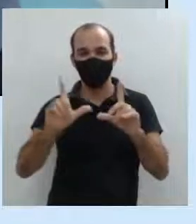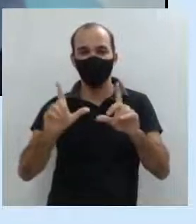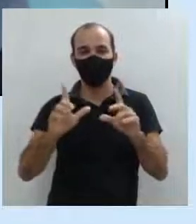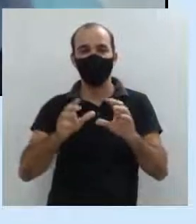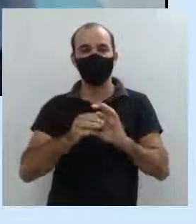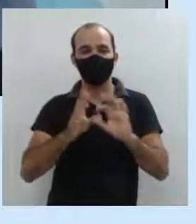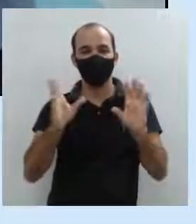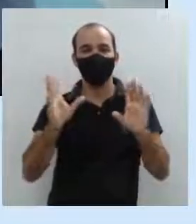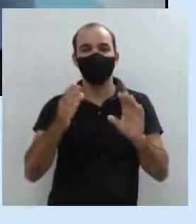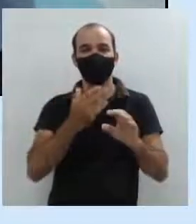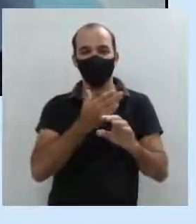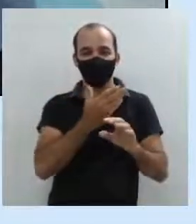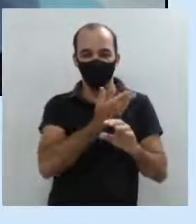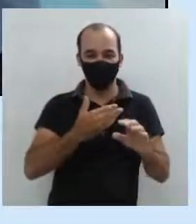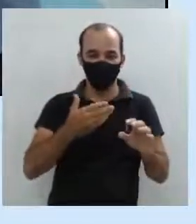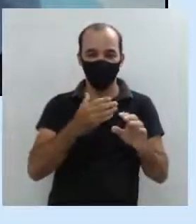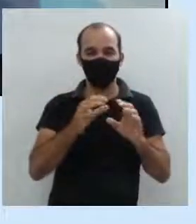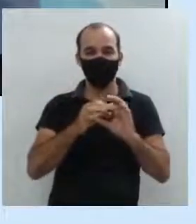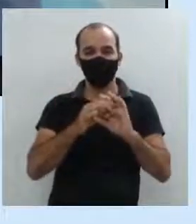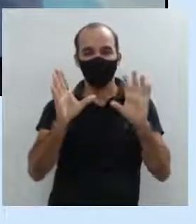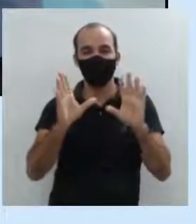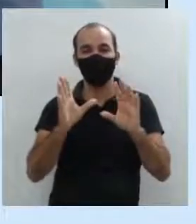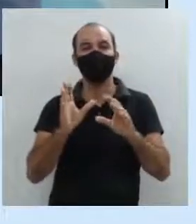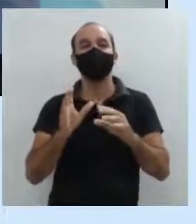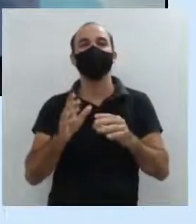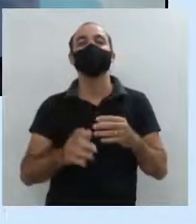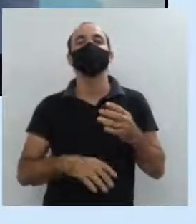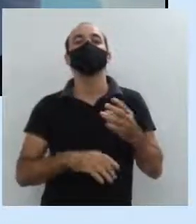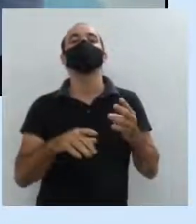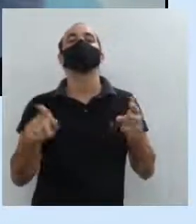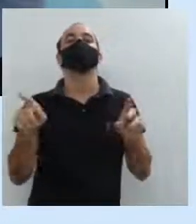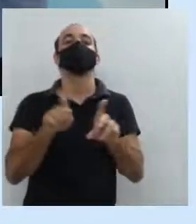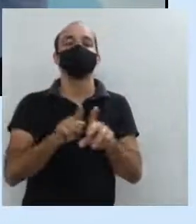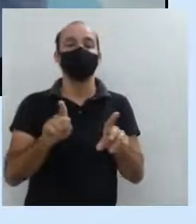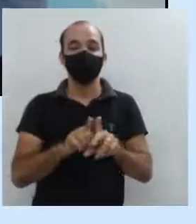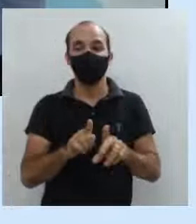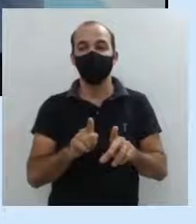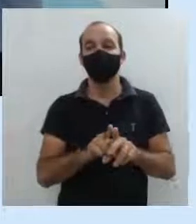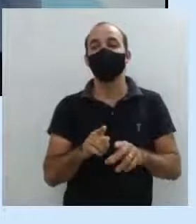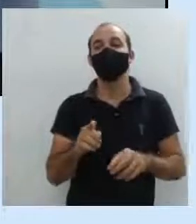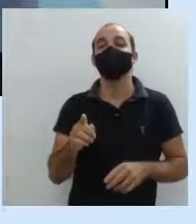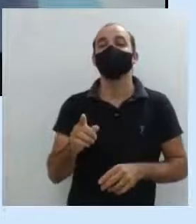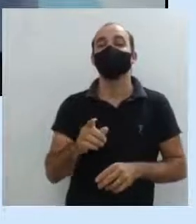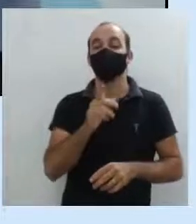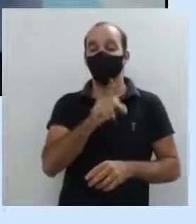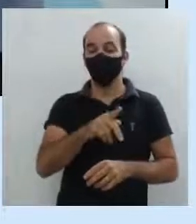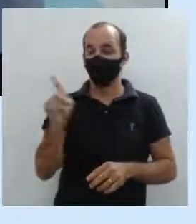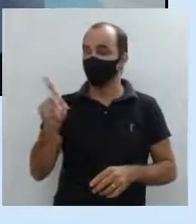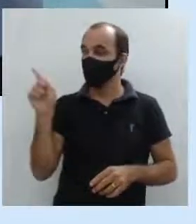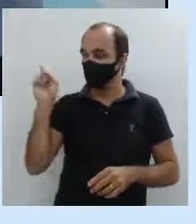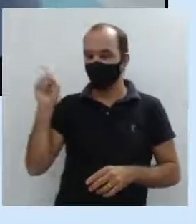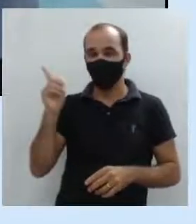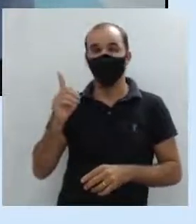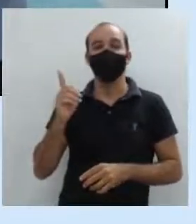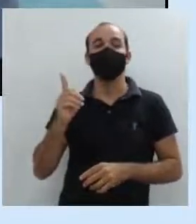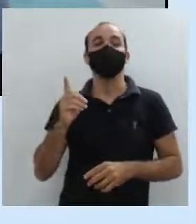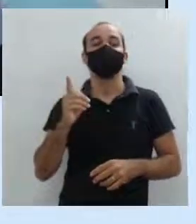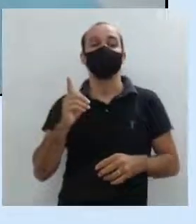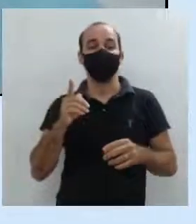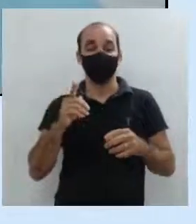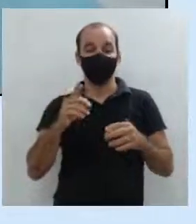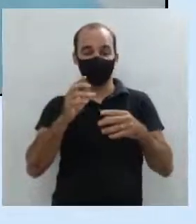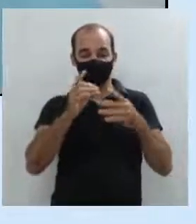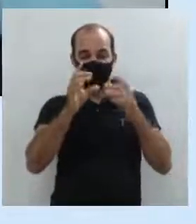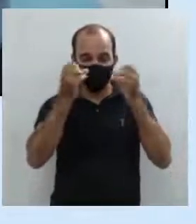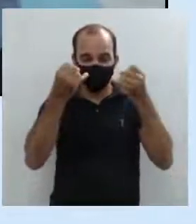terceira dica, em relação a essa série que eu gosto, que é o meu programa de TV favorito. Se você descobrir, vai participar de um sorteio